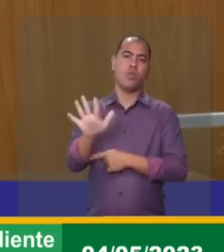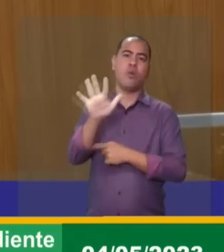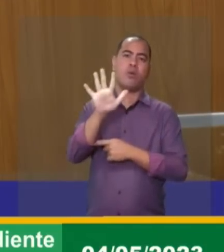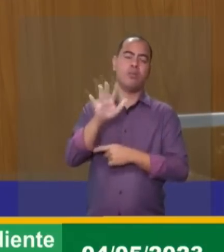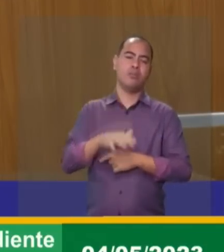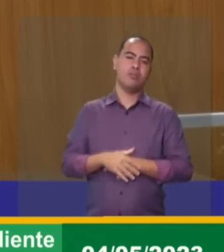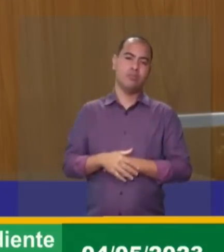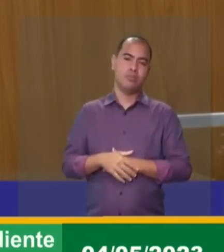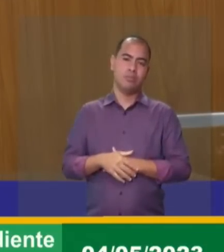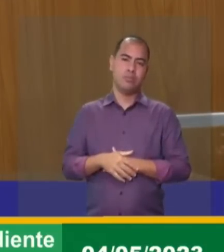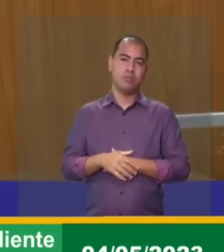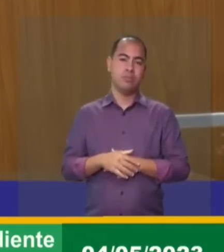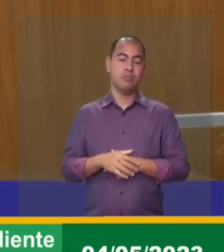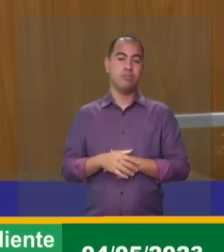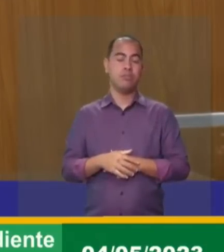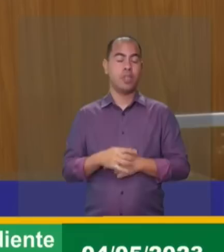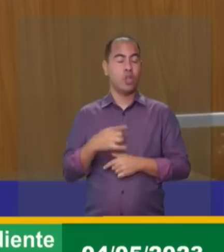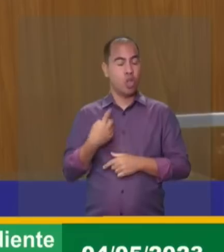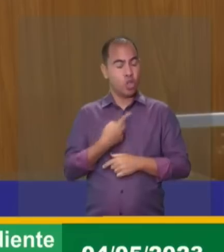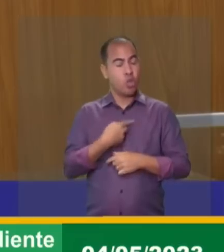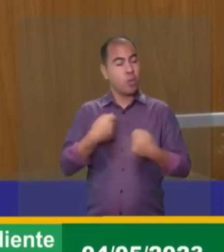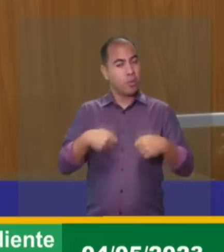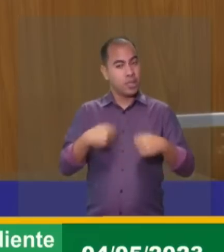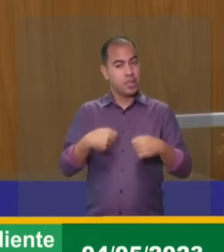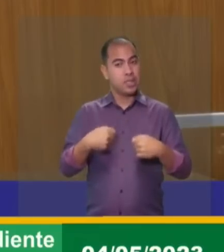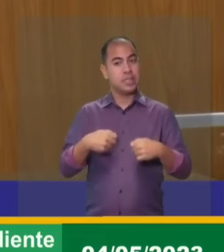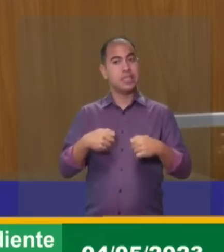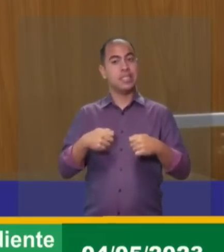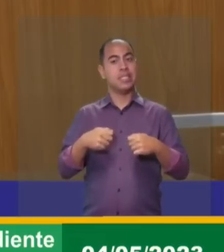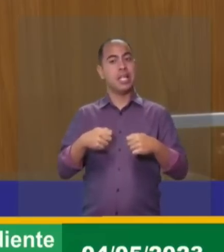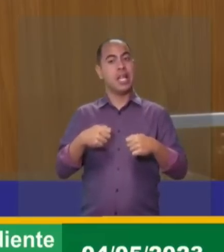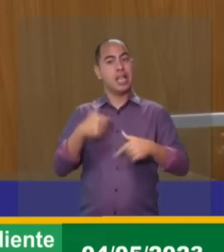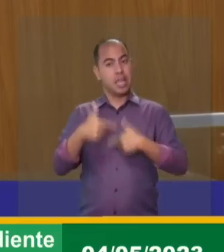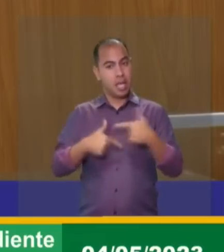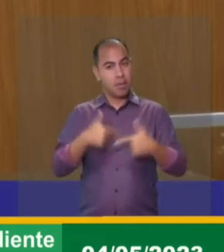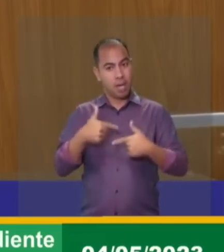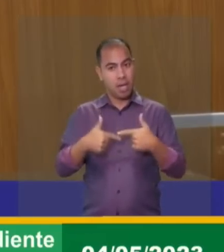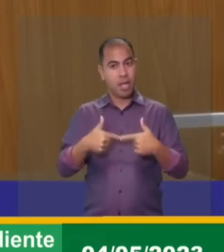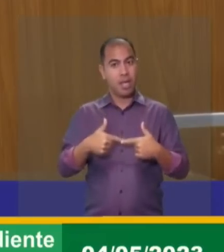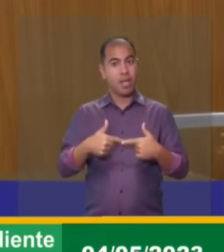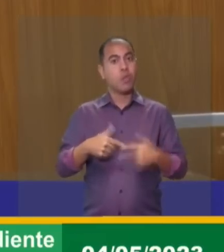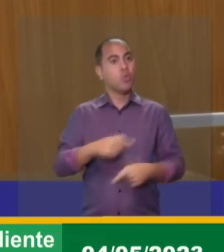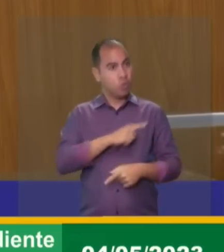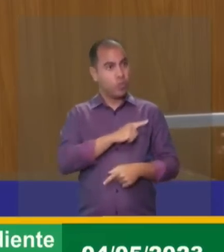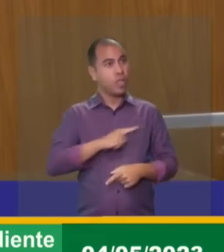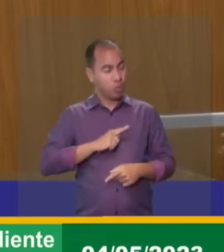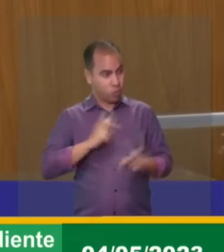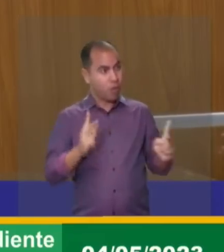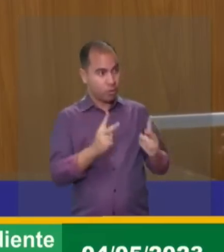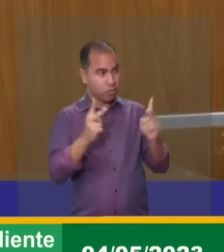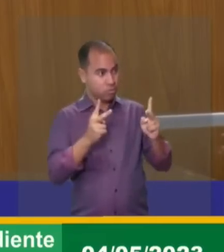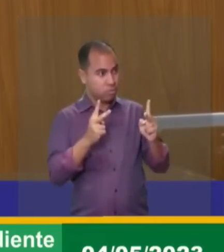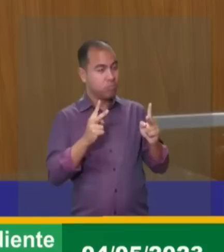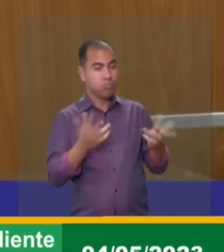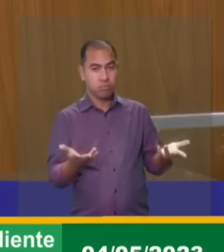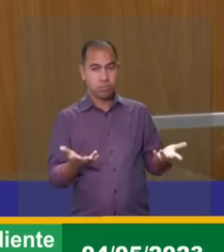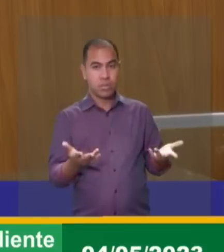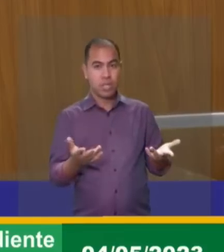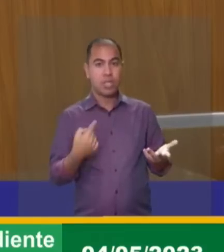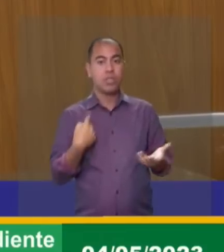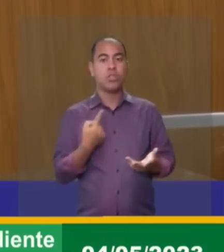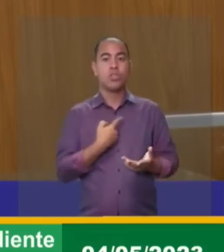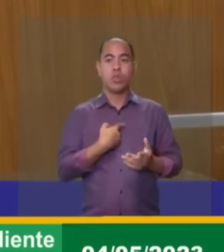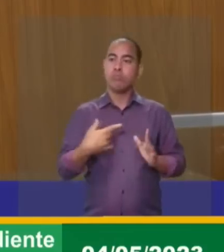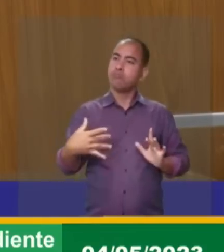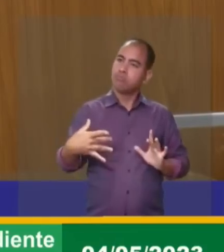precisamos trabalhar e reconhecido até pelo governador de Goiás que é preciso ter sintonia